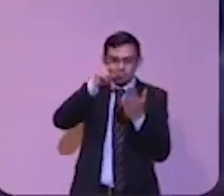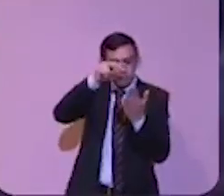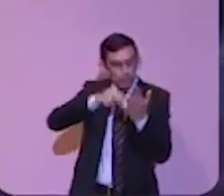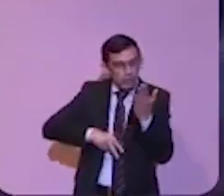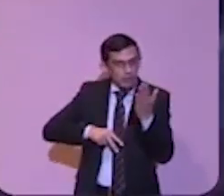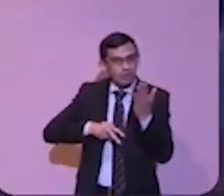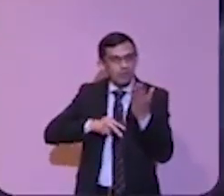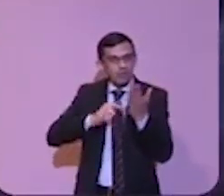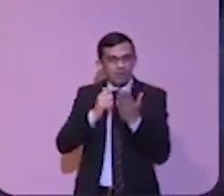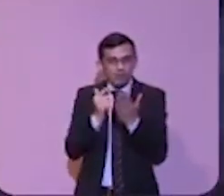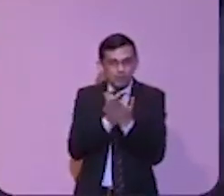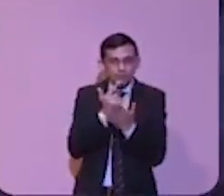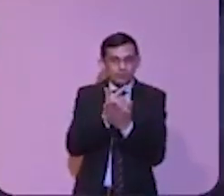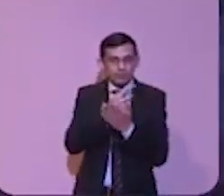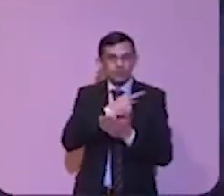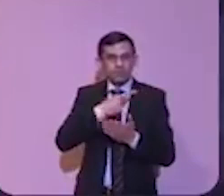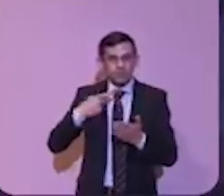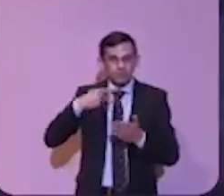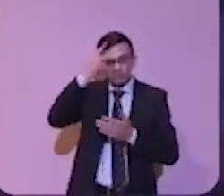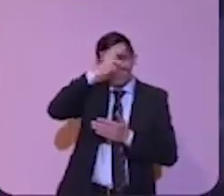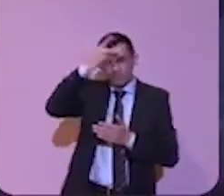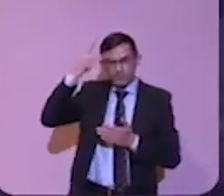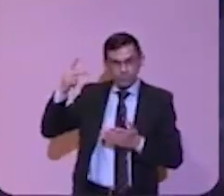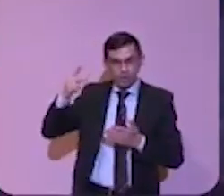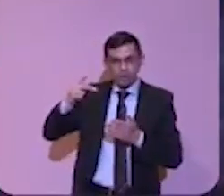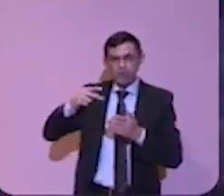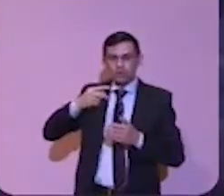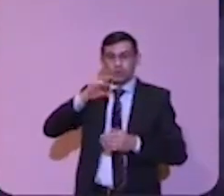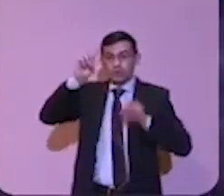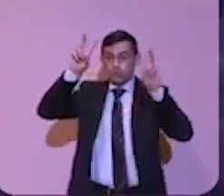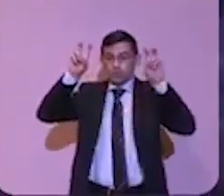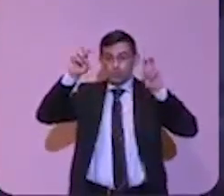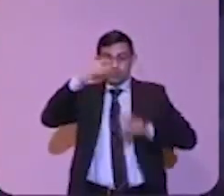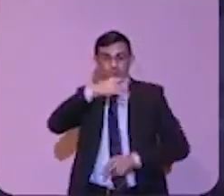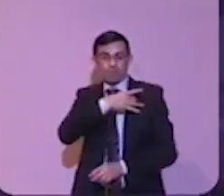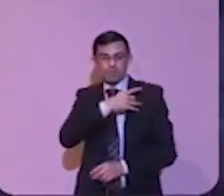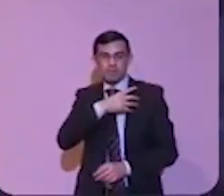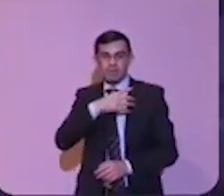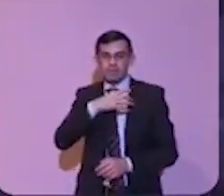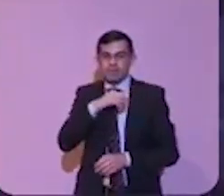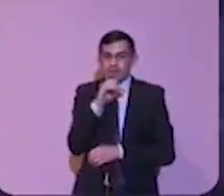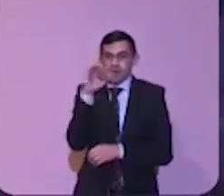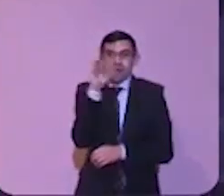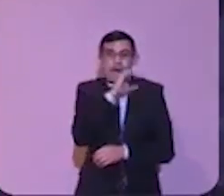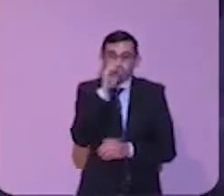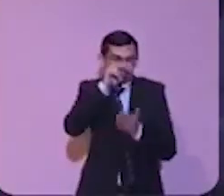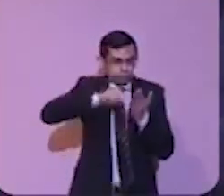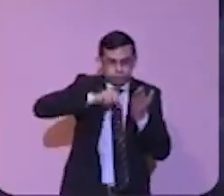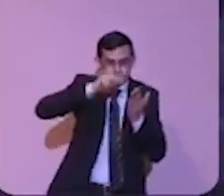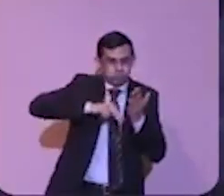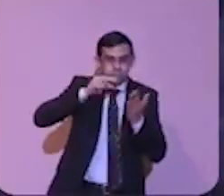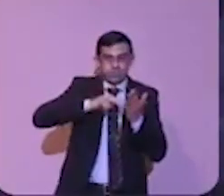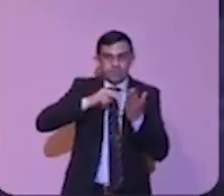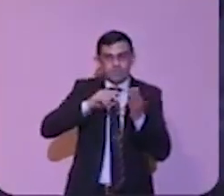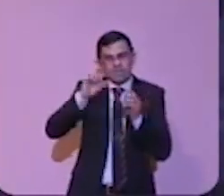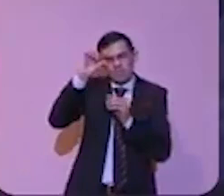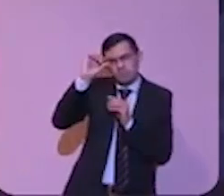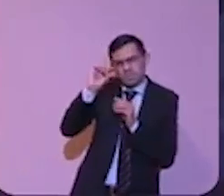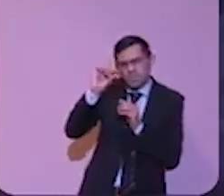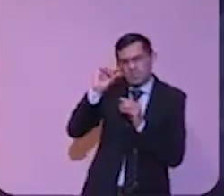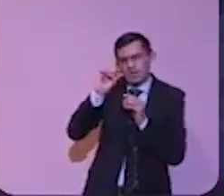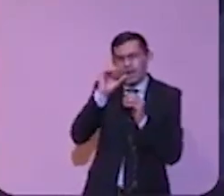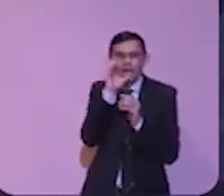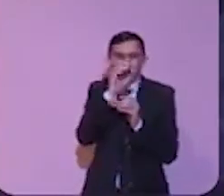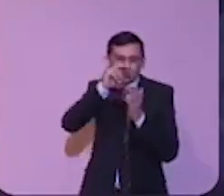esse livro de manhã, o livro do pastor Pascoal, Medo. Ele é um livro muito rápido para se ler, dá para ver aqui que ele é